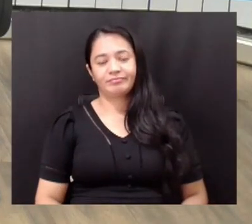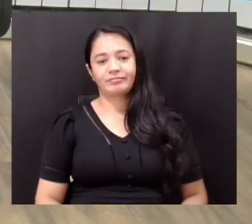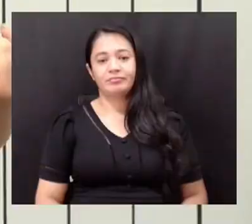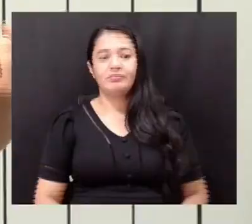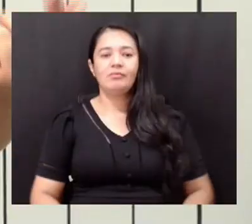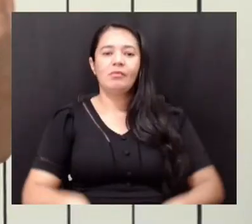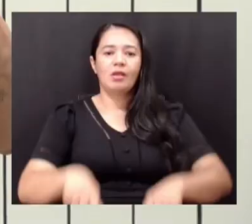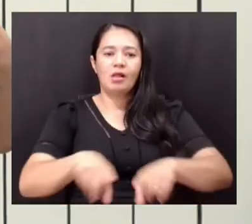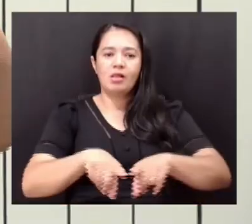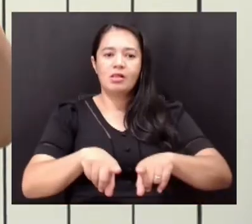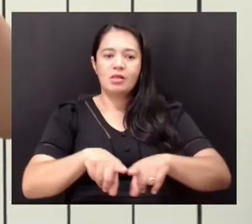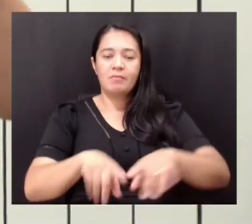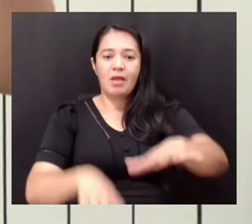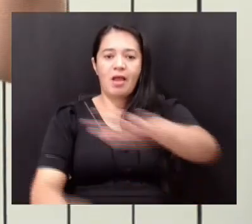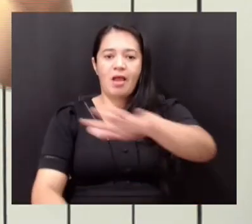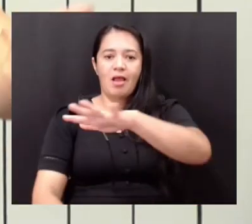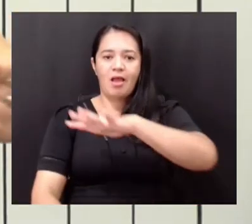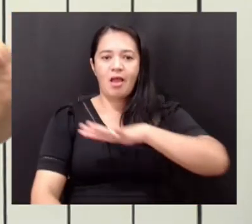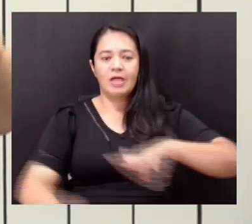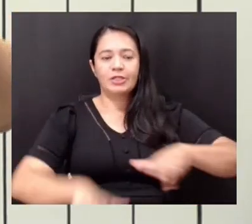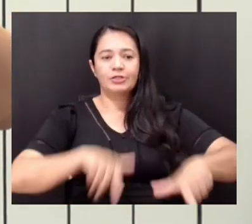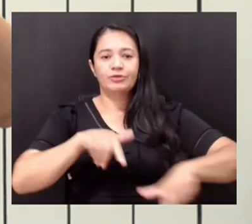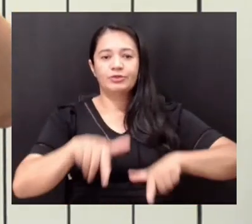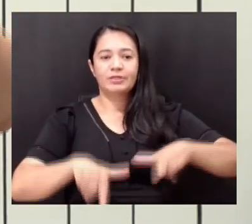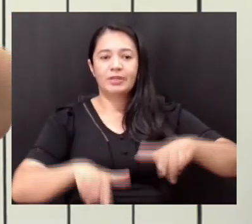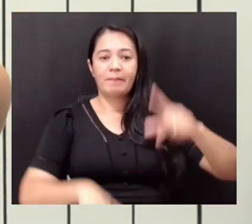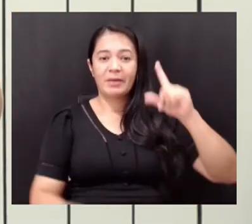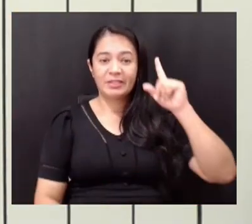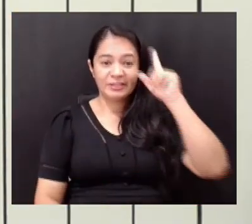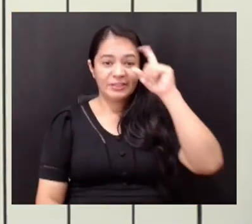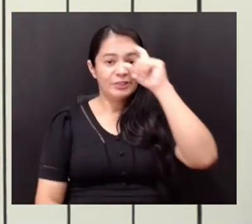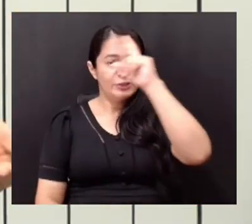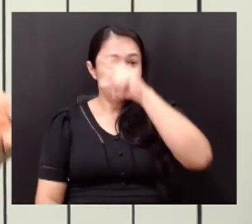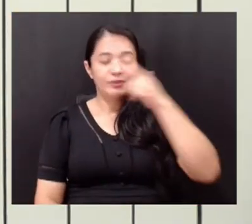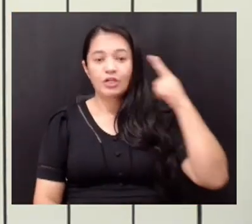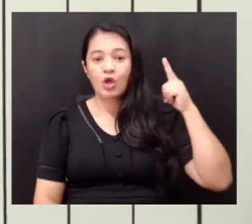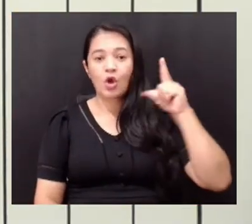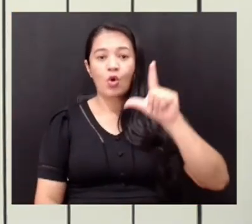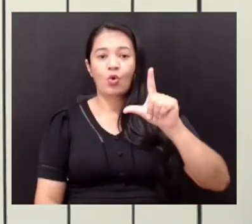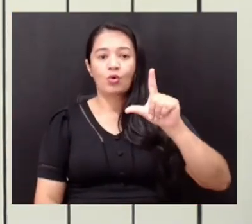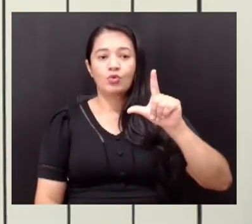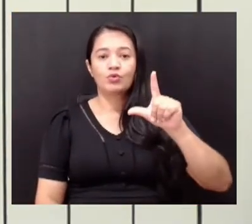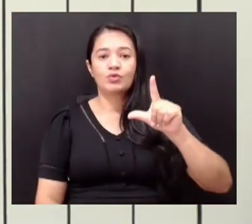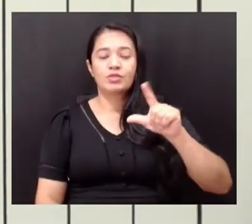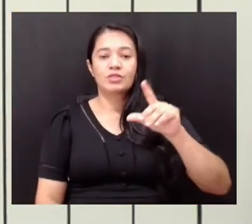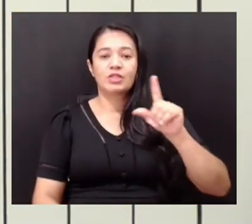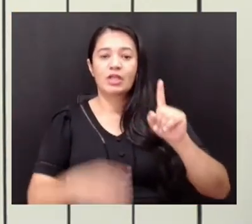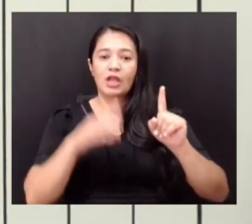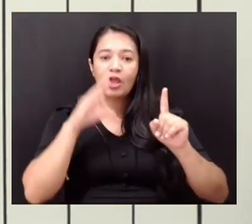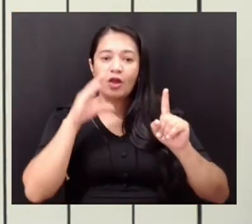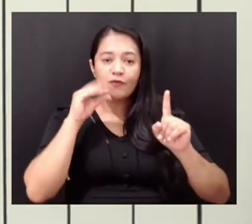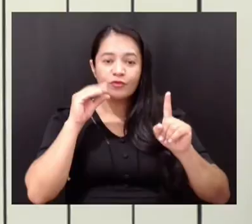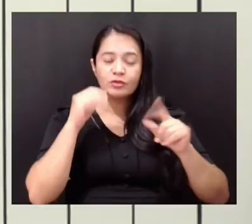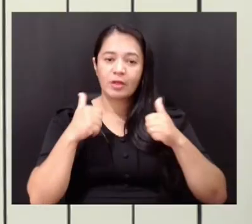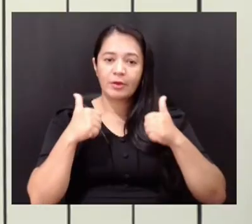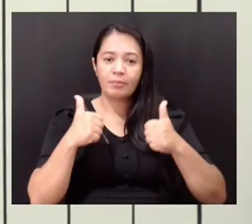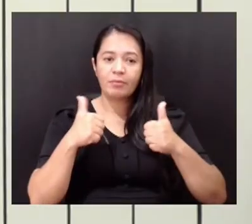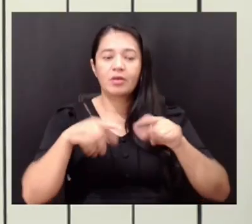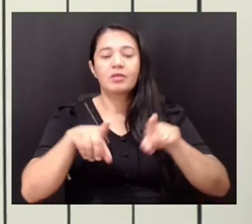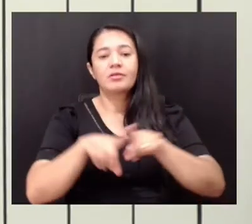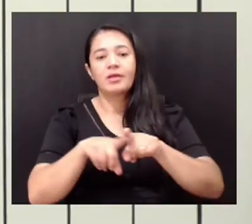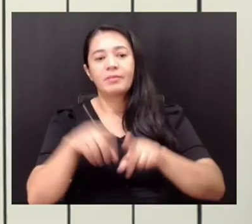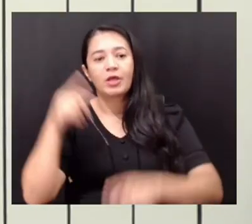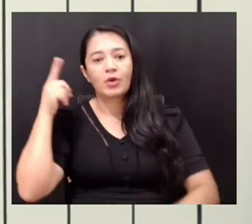não está fácil para conseguir novos e bons funcionários, ao mesmo tempo também não está fácil para a gente conseguir